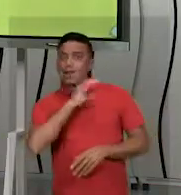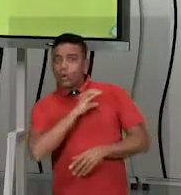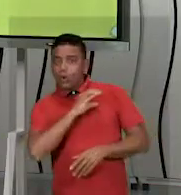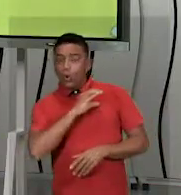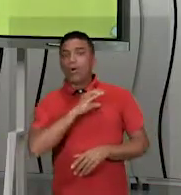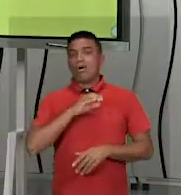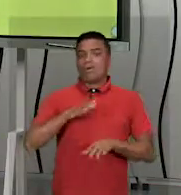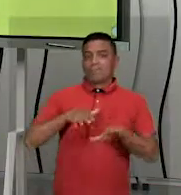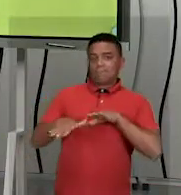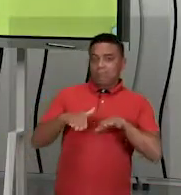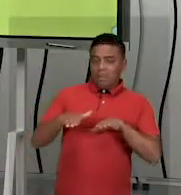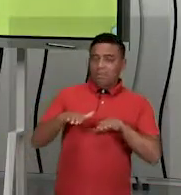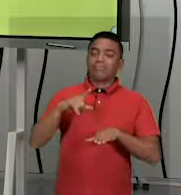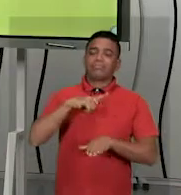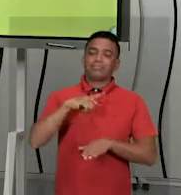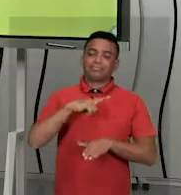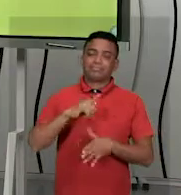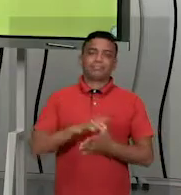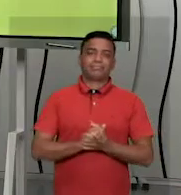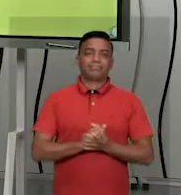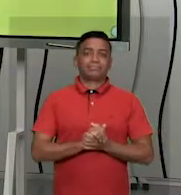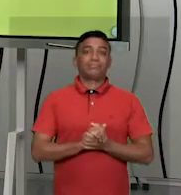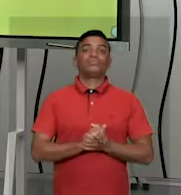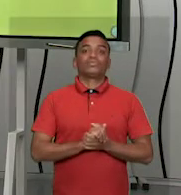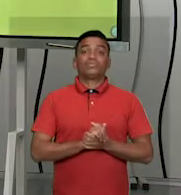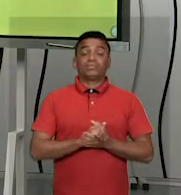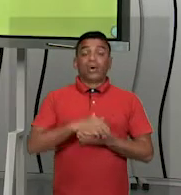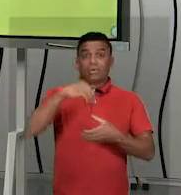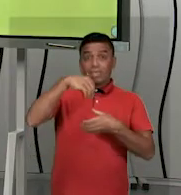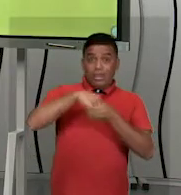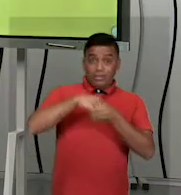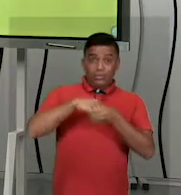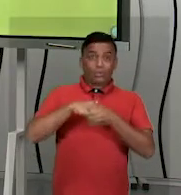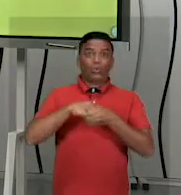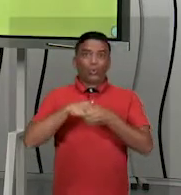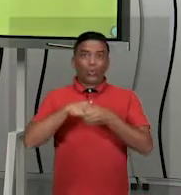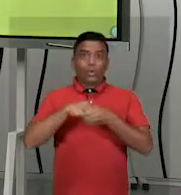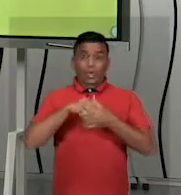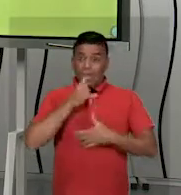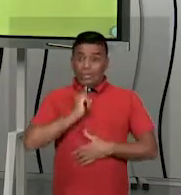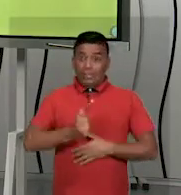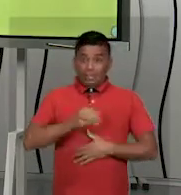certo? Bom, a variação da energia interna vai ser positiva nesse